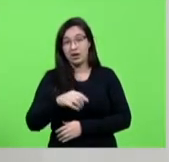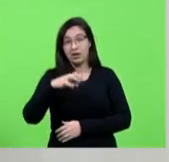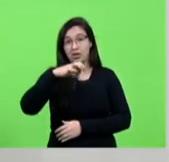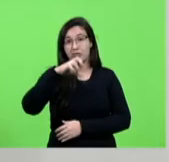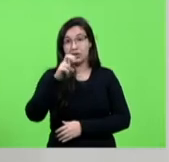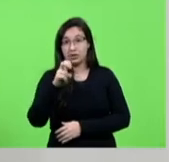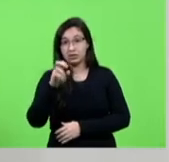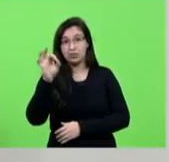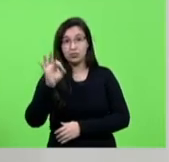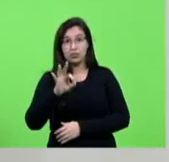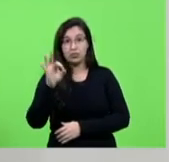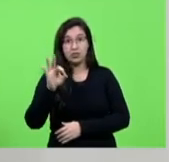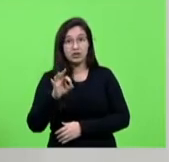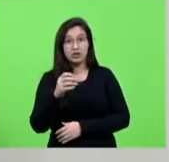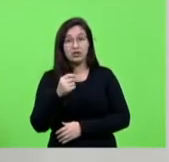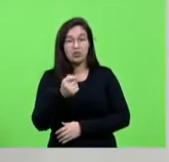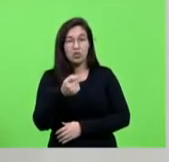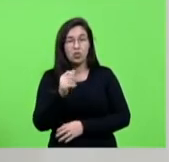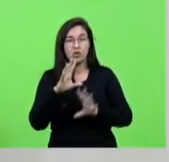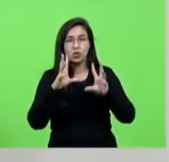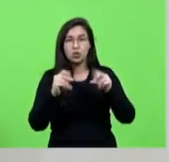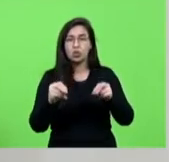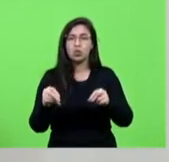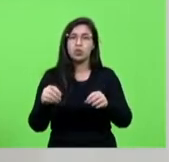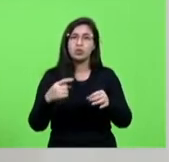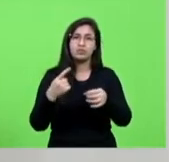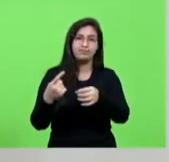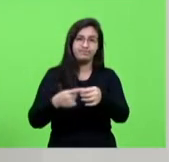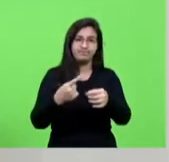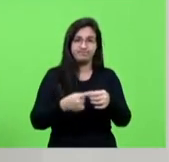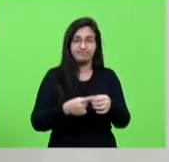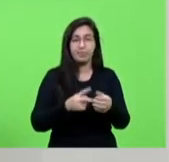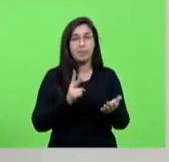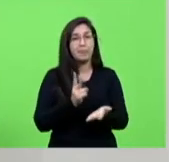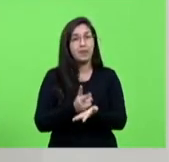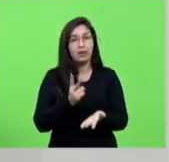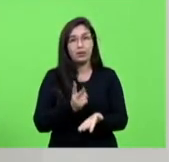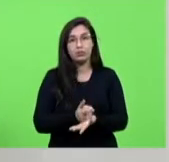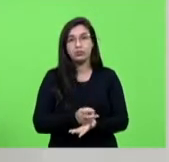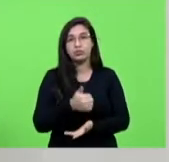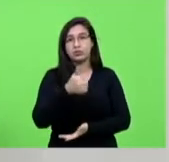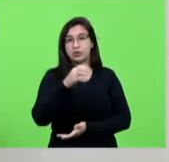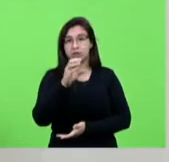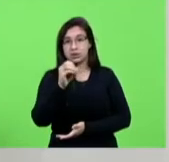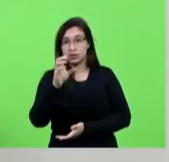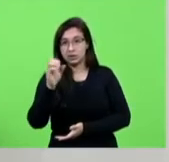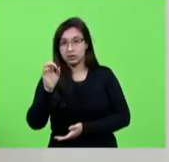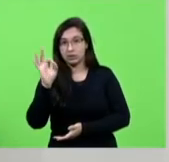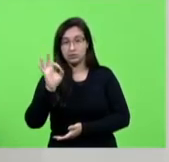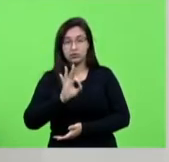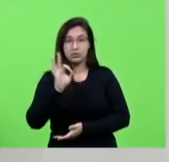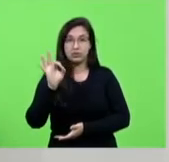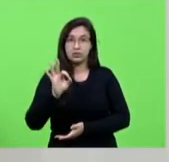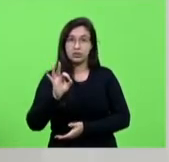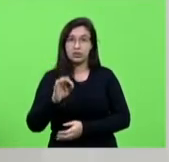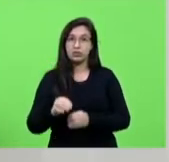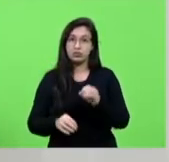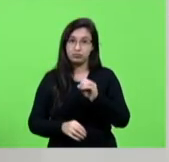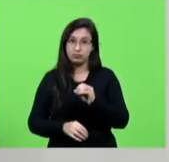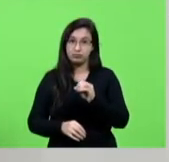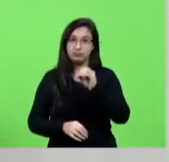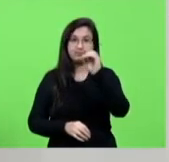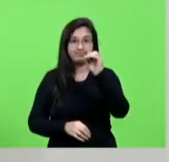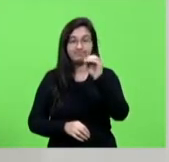95% na maioria das regiões e continua 100% na região oeste. Da última sexta-feira